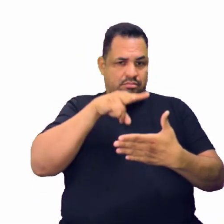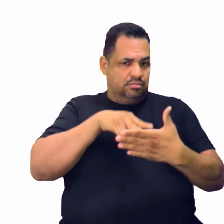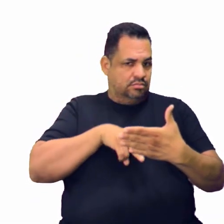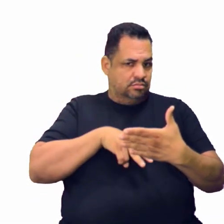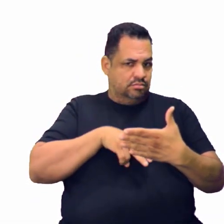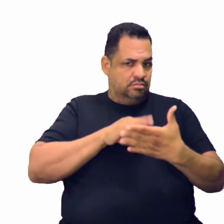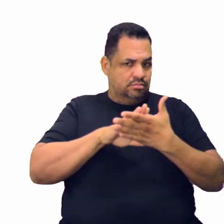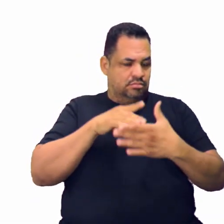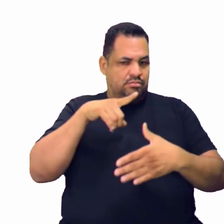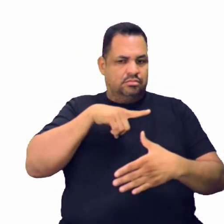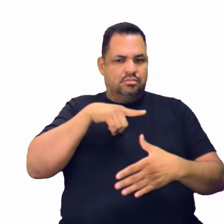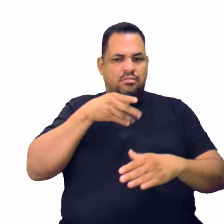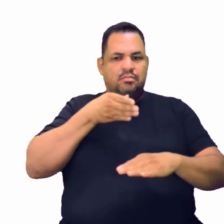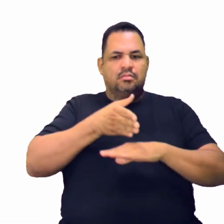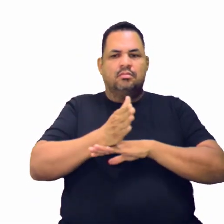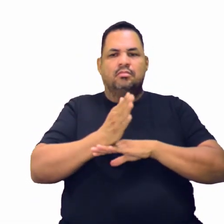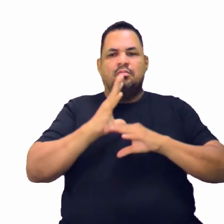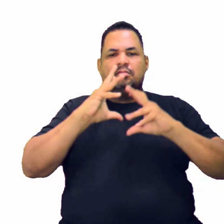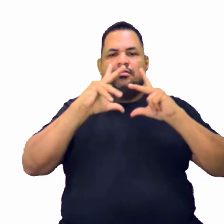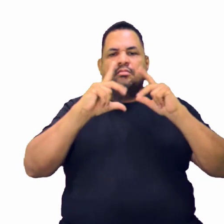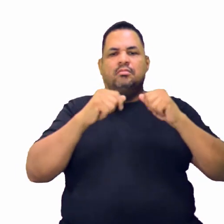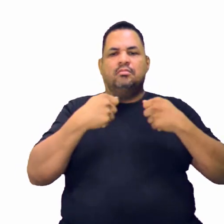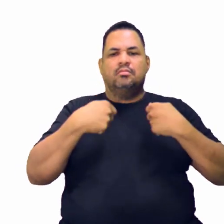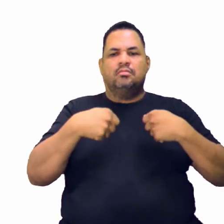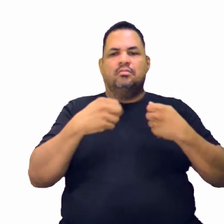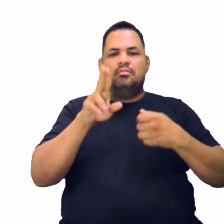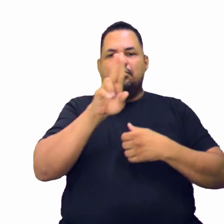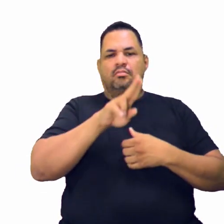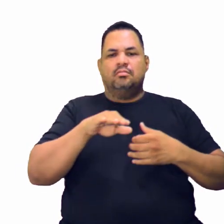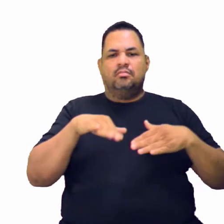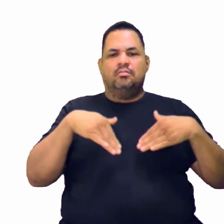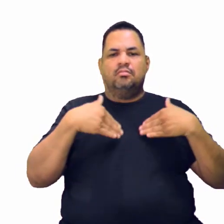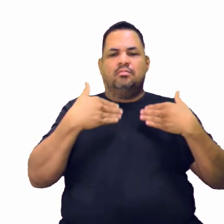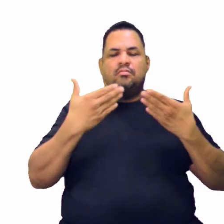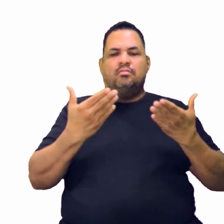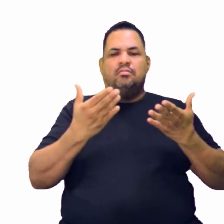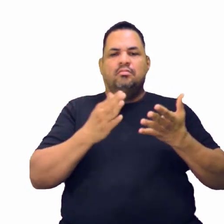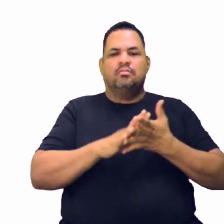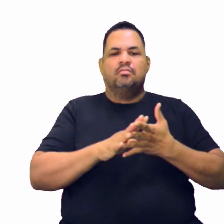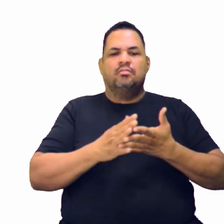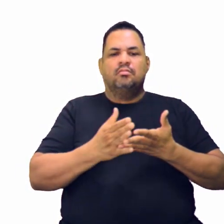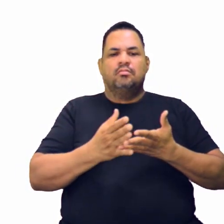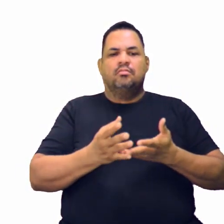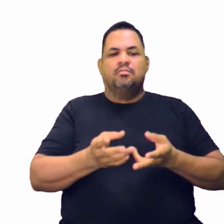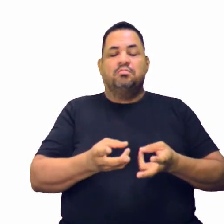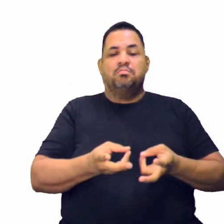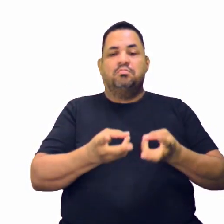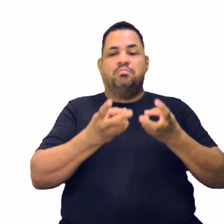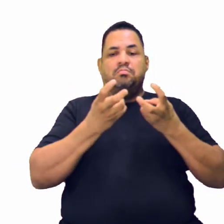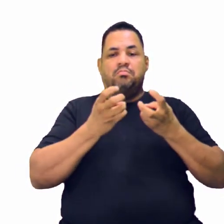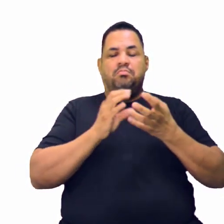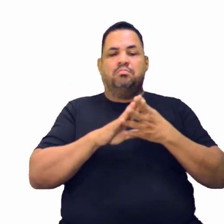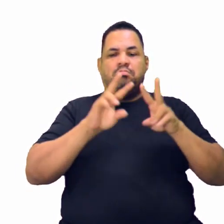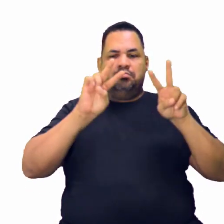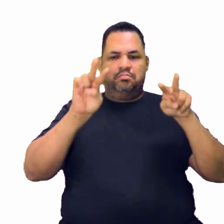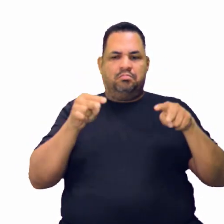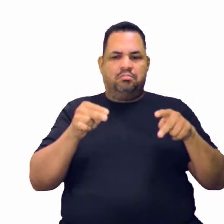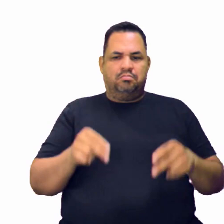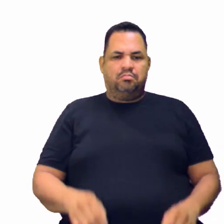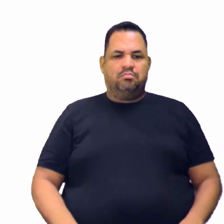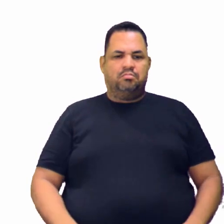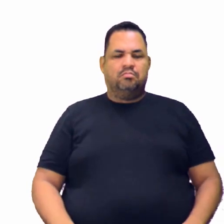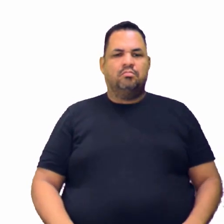tenha acesso à totalidade, é necessário o uso do qual se fala ainda e extrair o